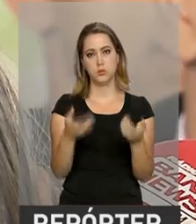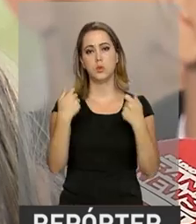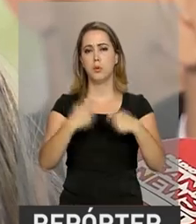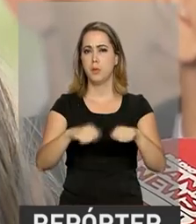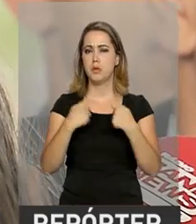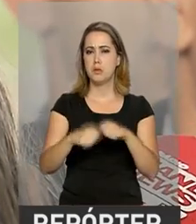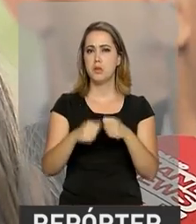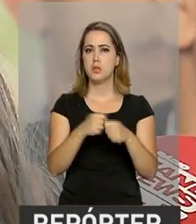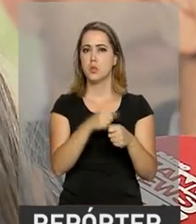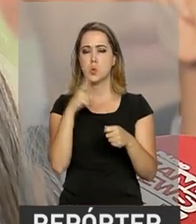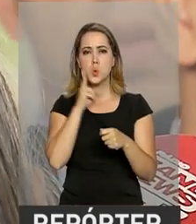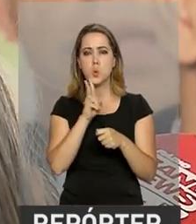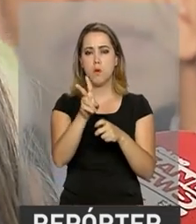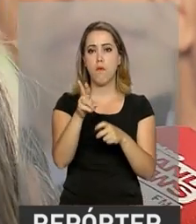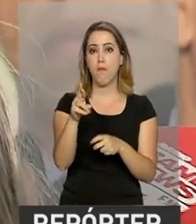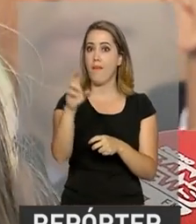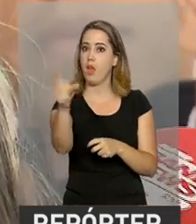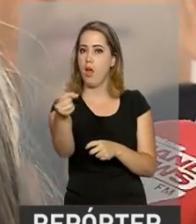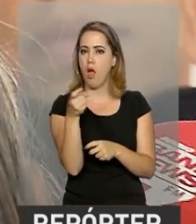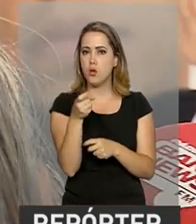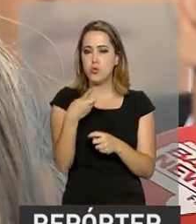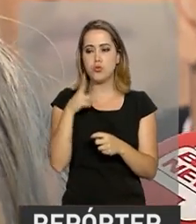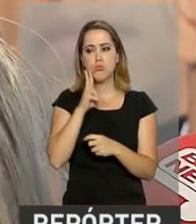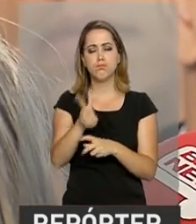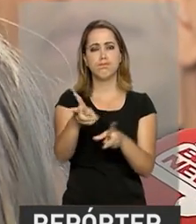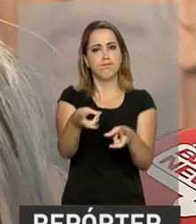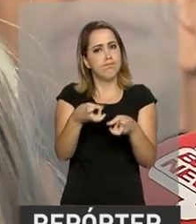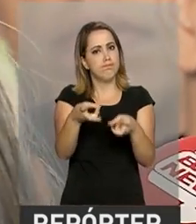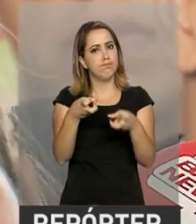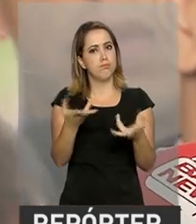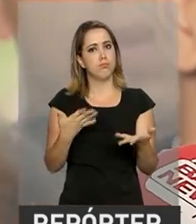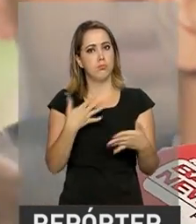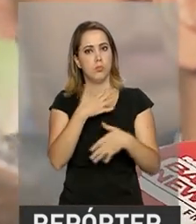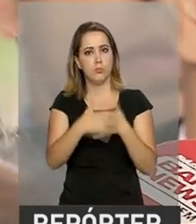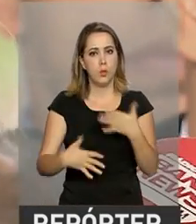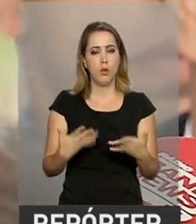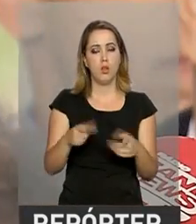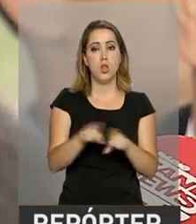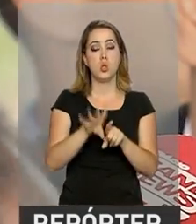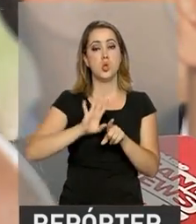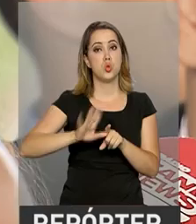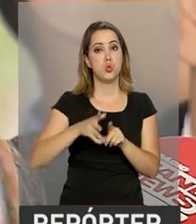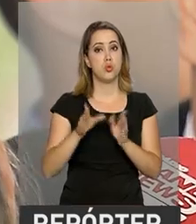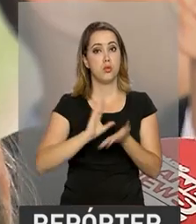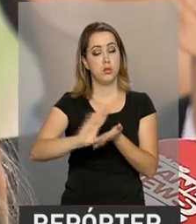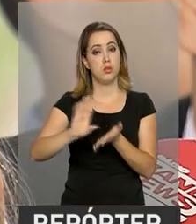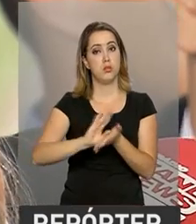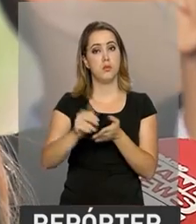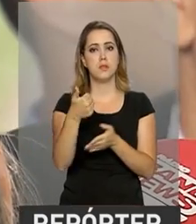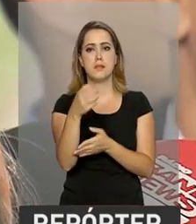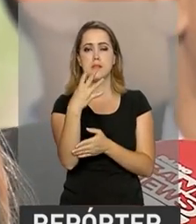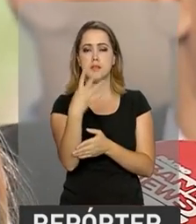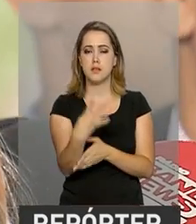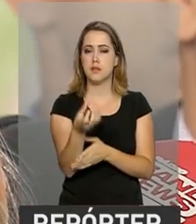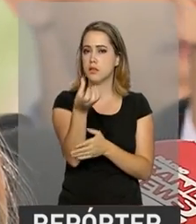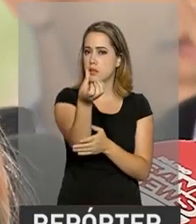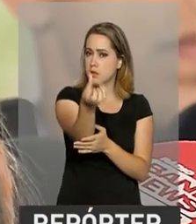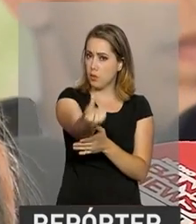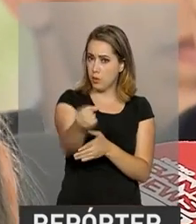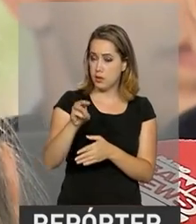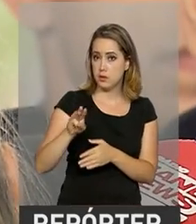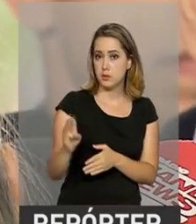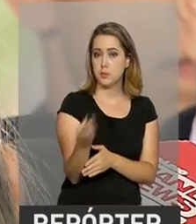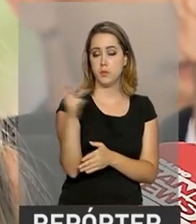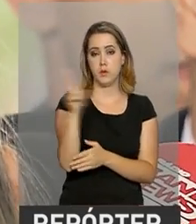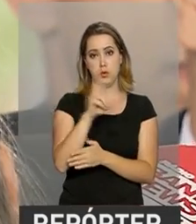instalação de scanner raio x e já destinamos mais 146 milhões de reais para colocar bloqueadores